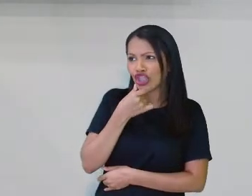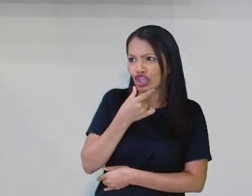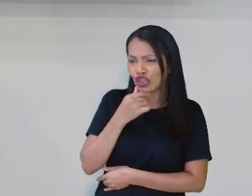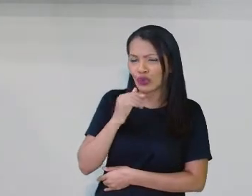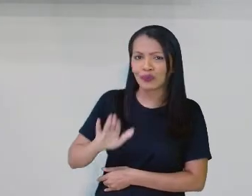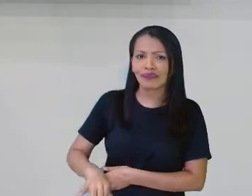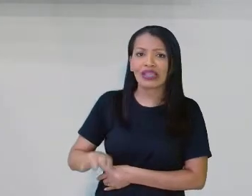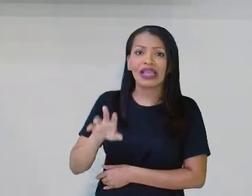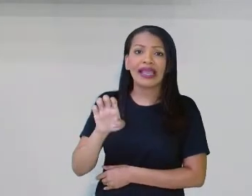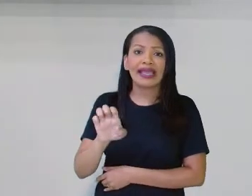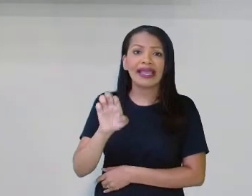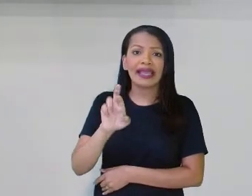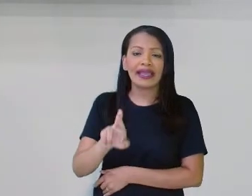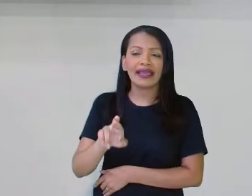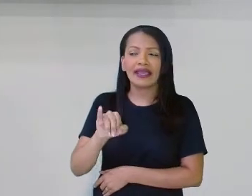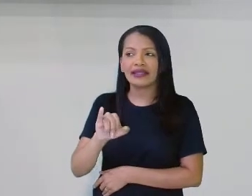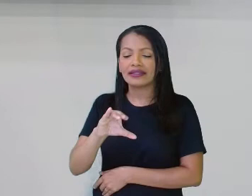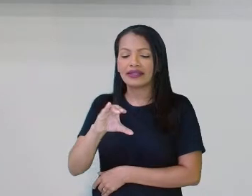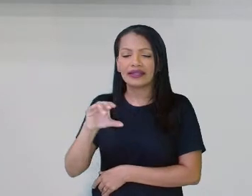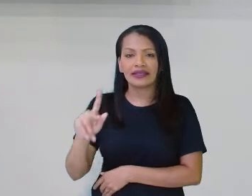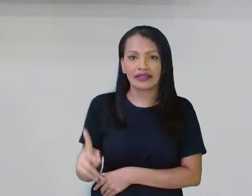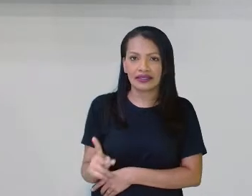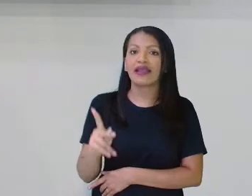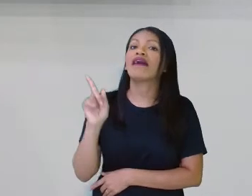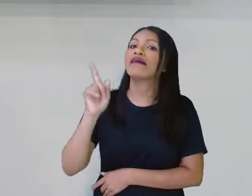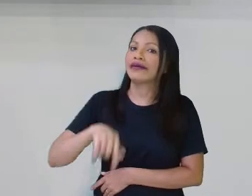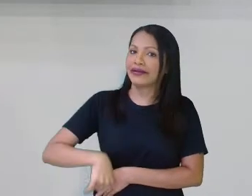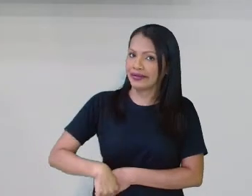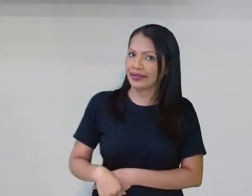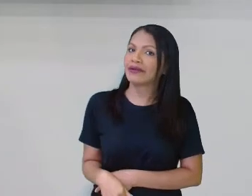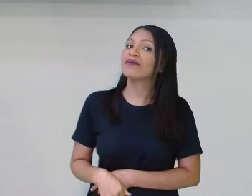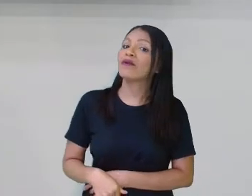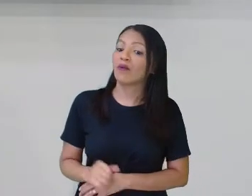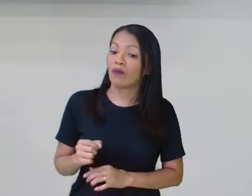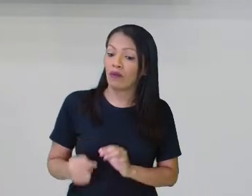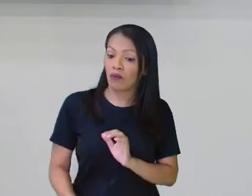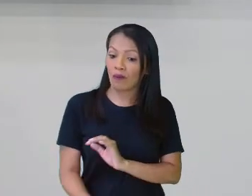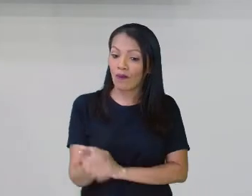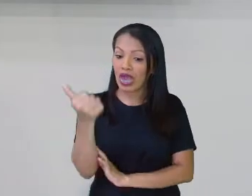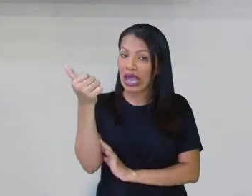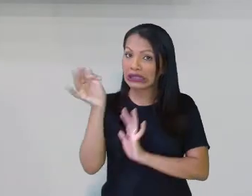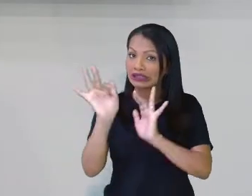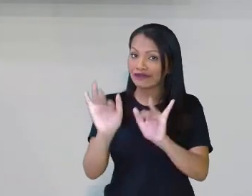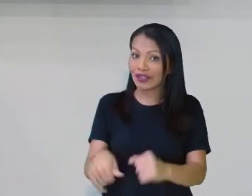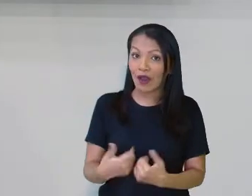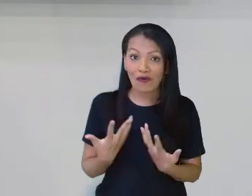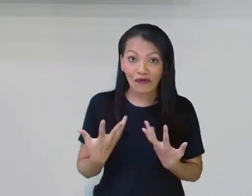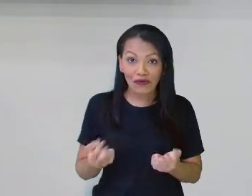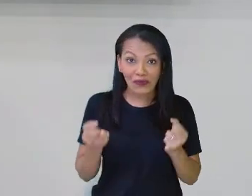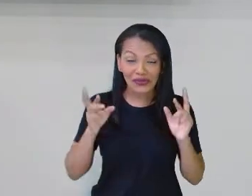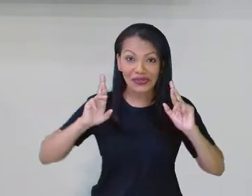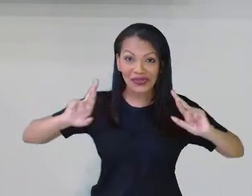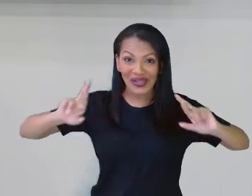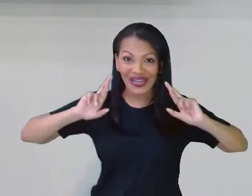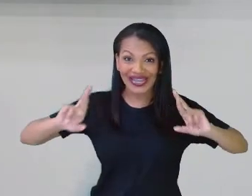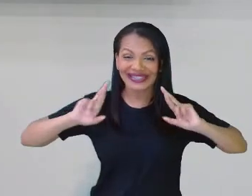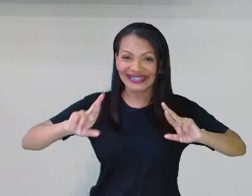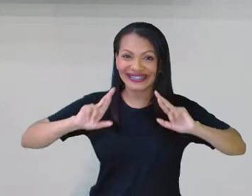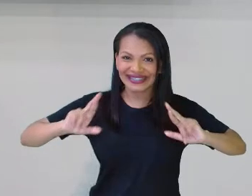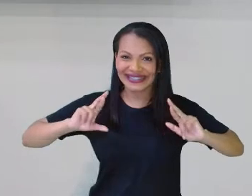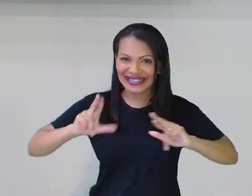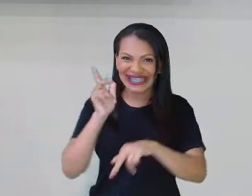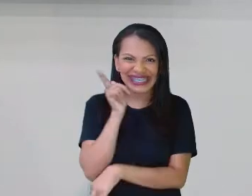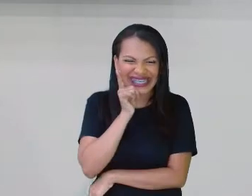vai fazer parte aí dessa seleção, é a semifinal já, e vamos torcer, né, minha gente, para que o Eric se